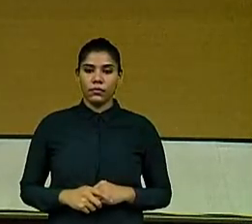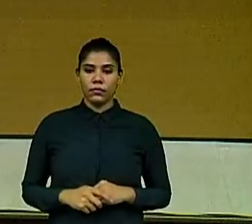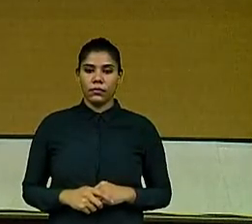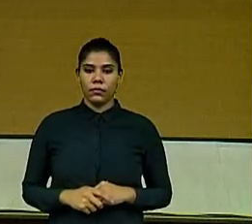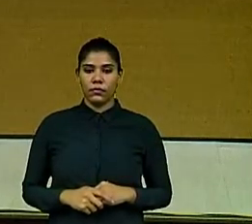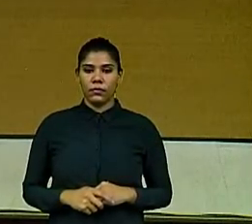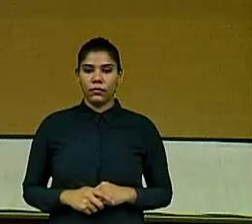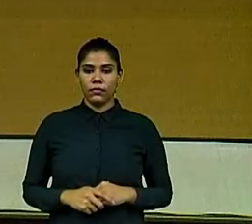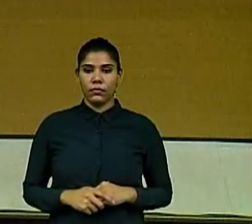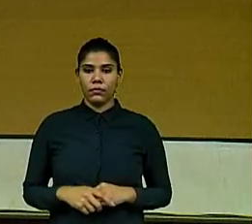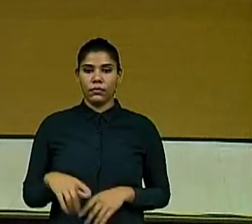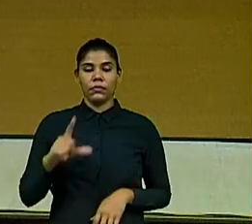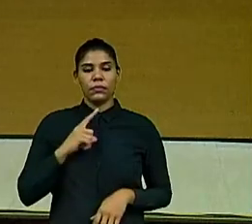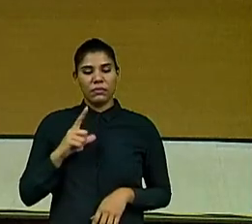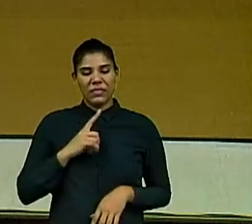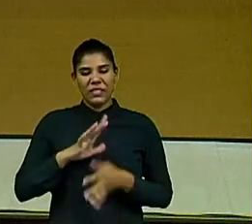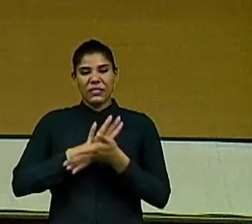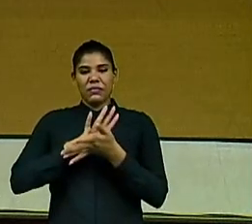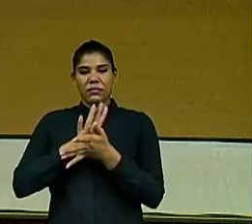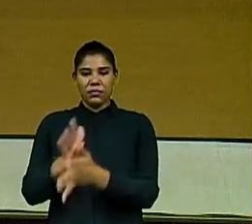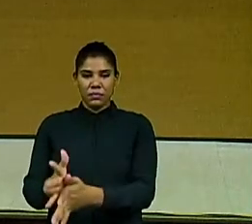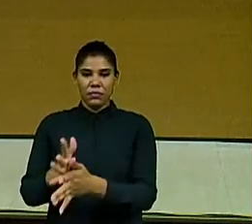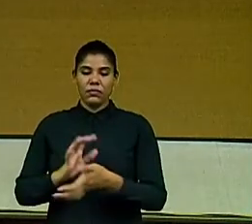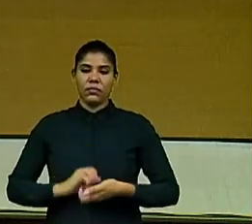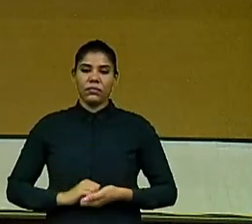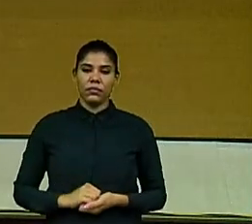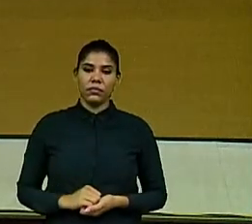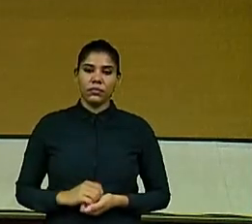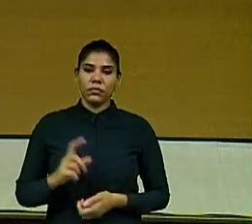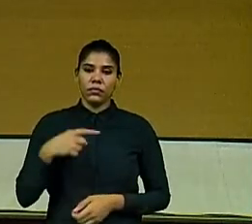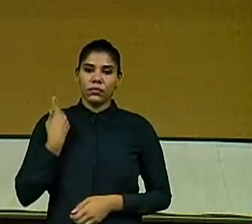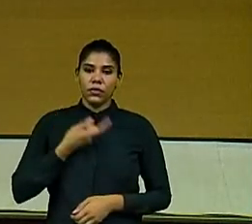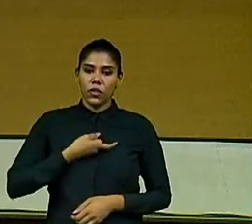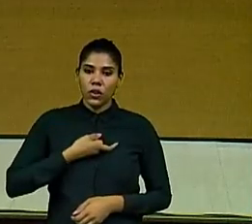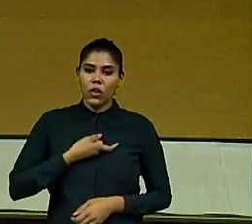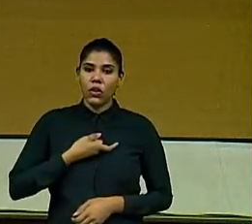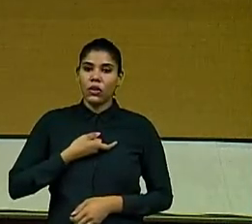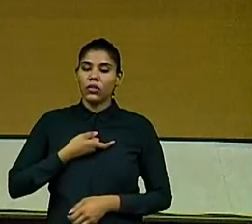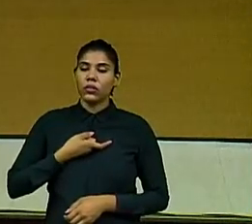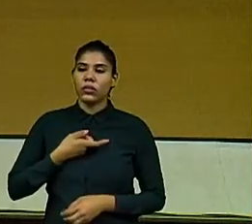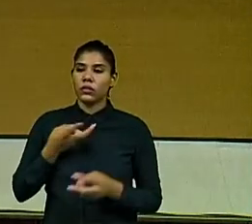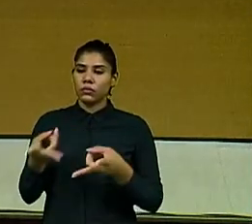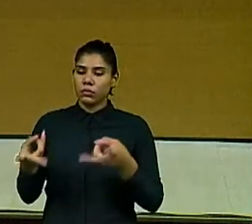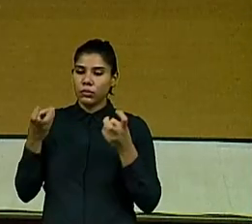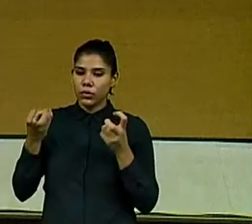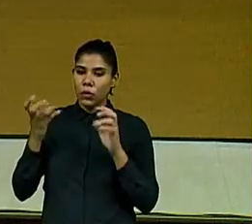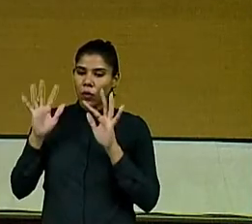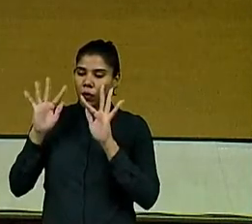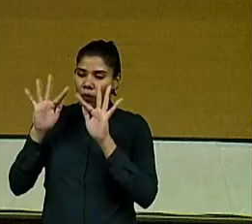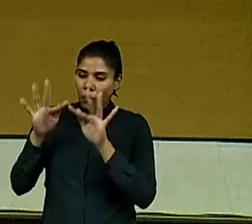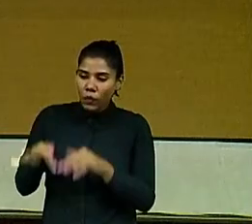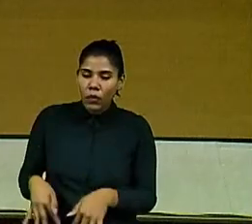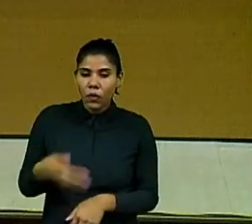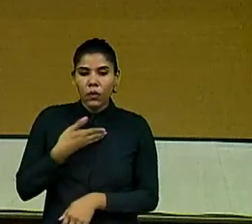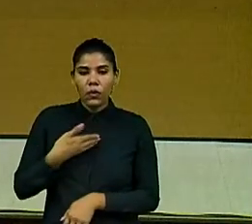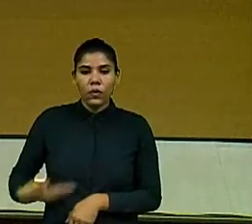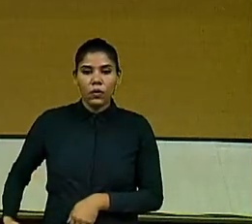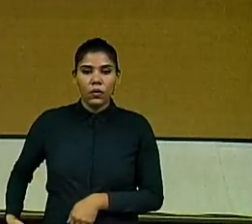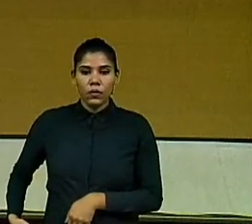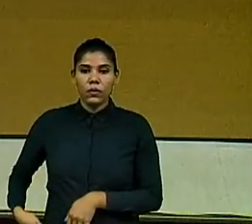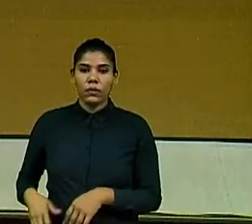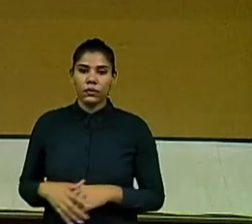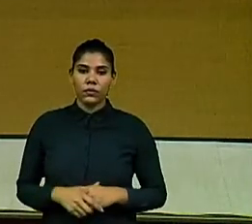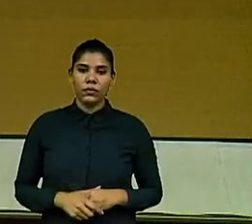sexismo a gente viu nos anos finais do governo dela a questão dela né